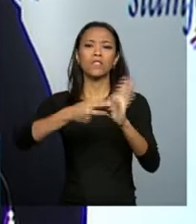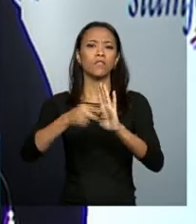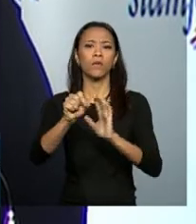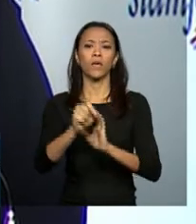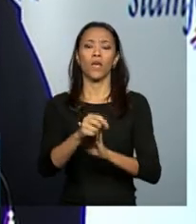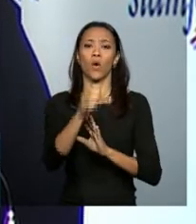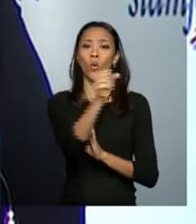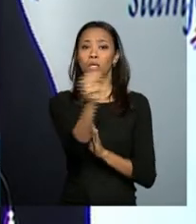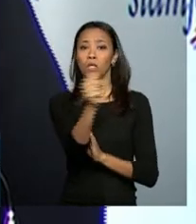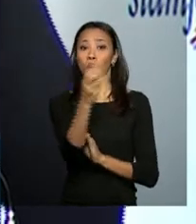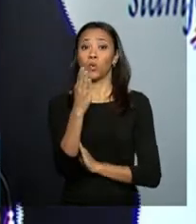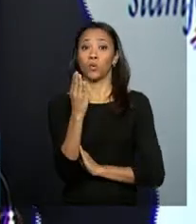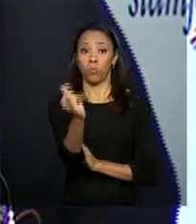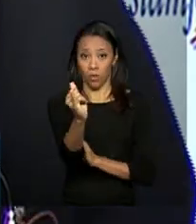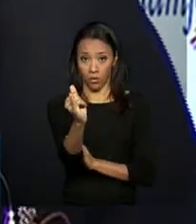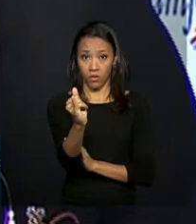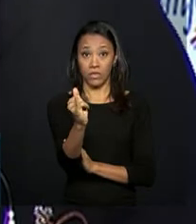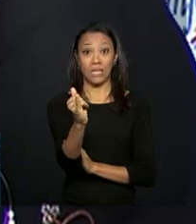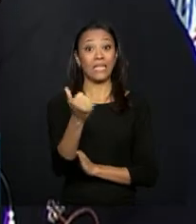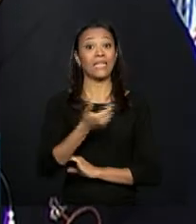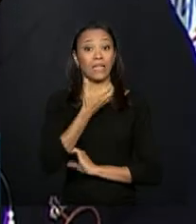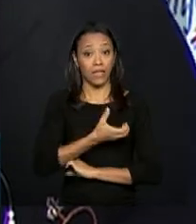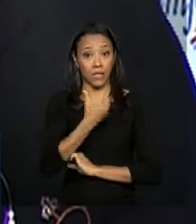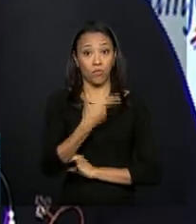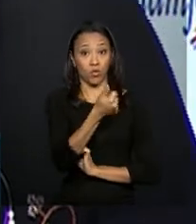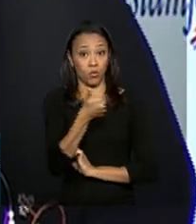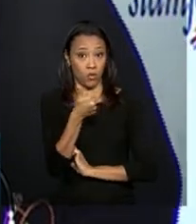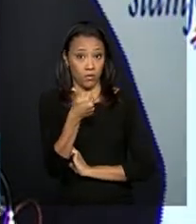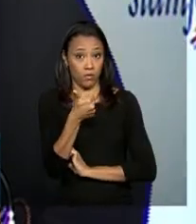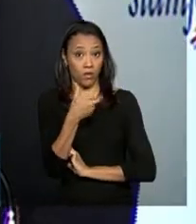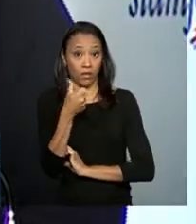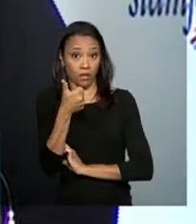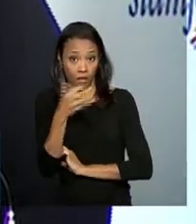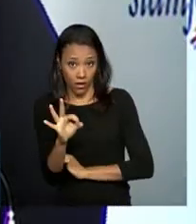bilhões em dezembro de 2010, para os já mencionados